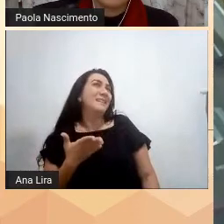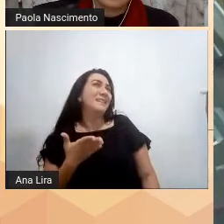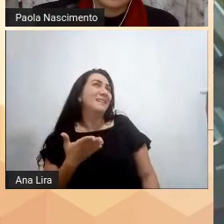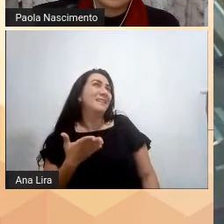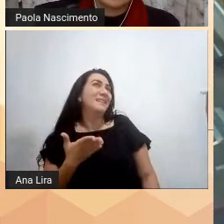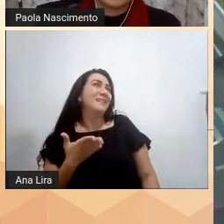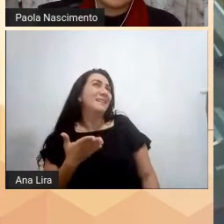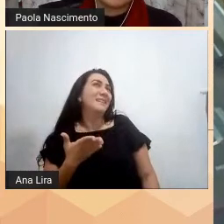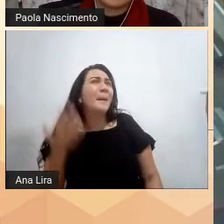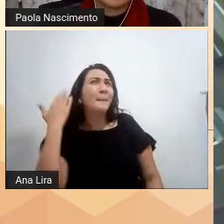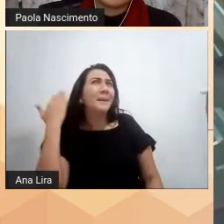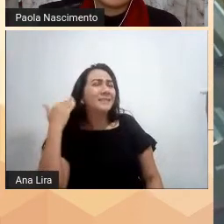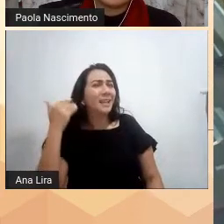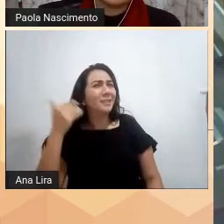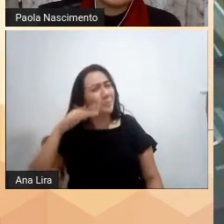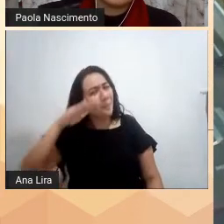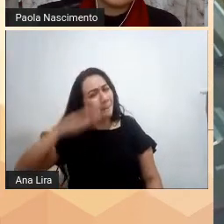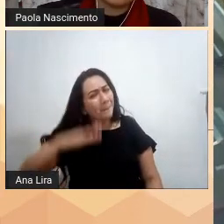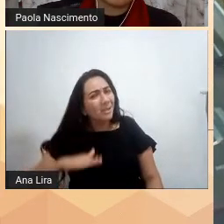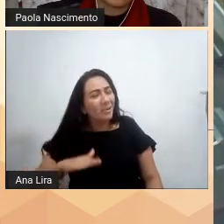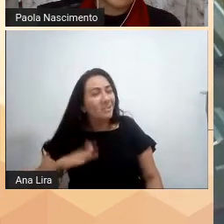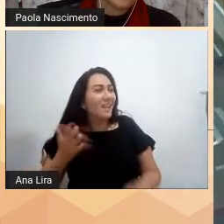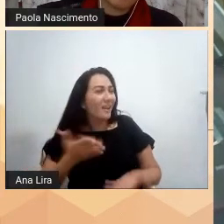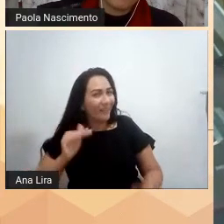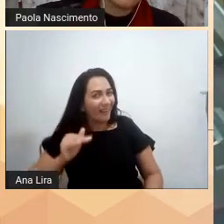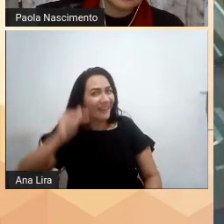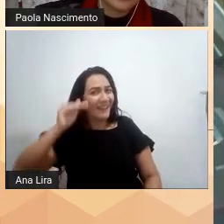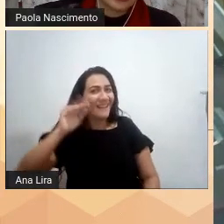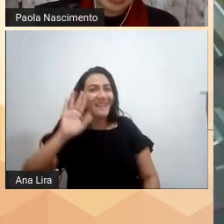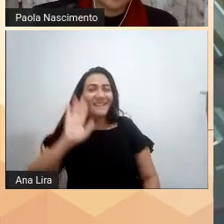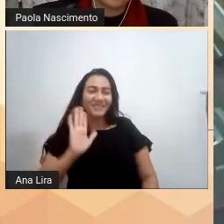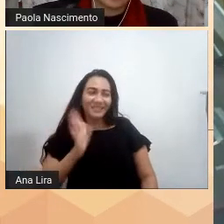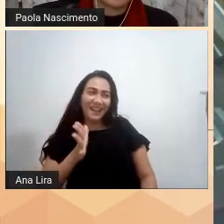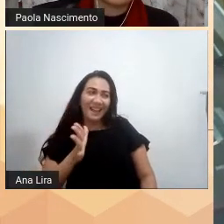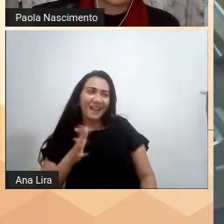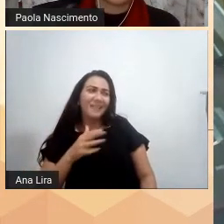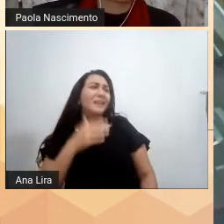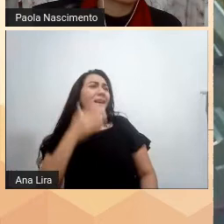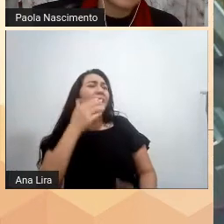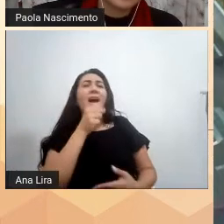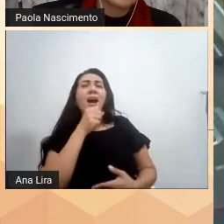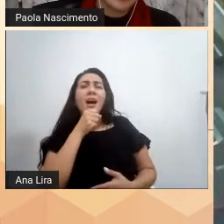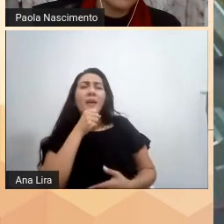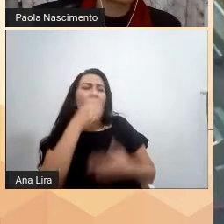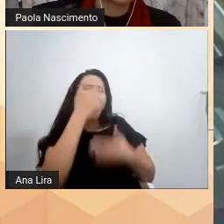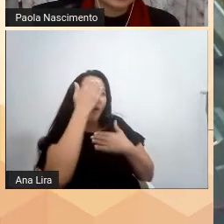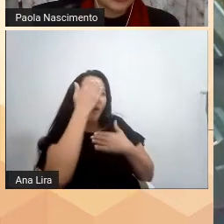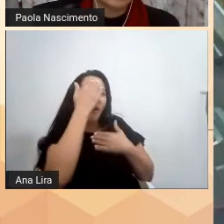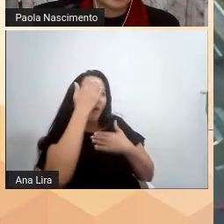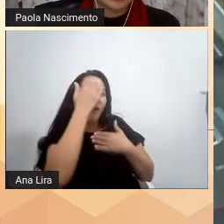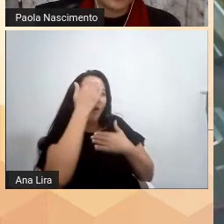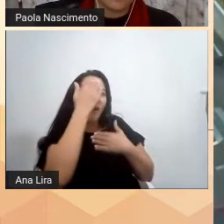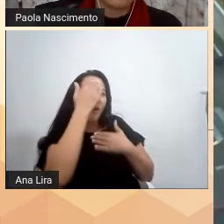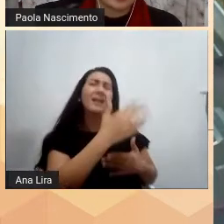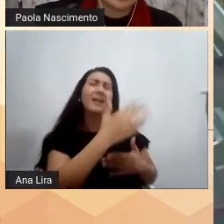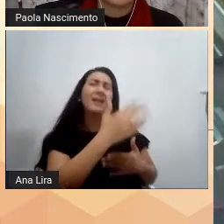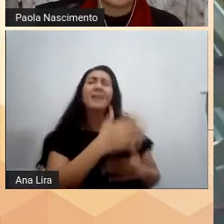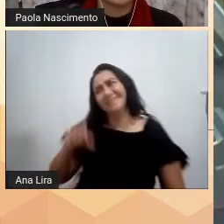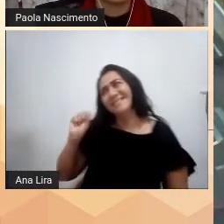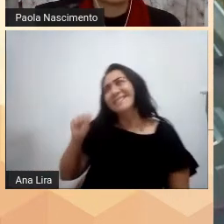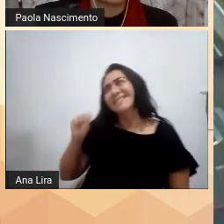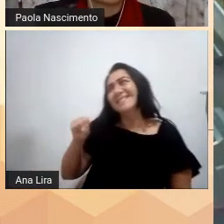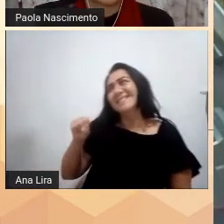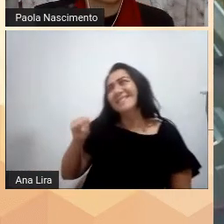novinha, em que, por causa de uma oficina de teatro, aliás, através da oficina de teatro